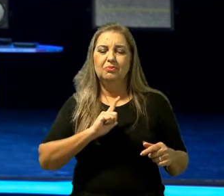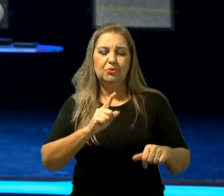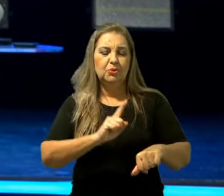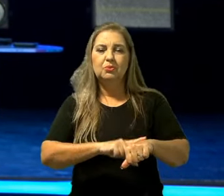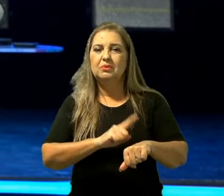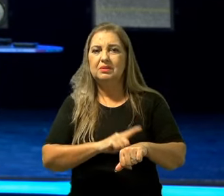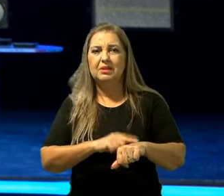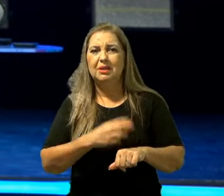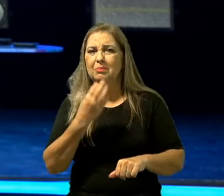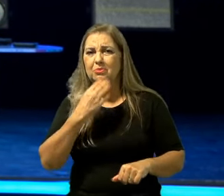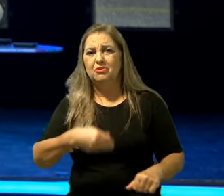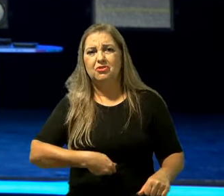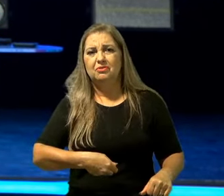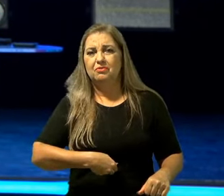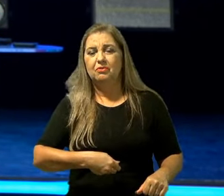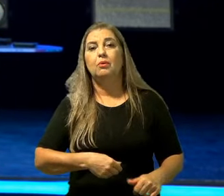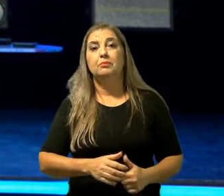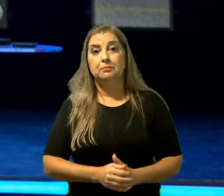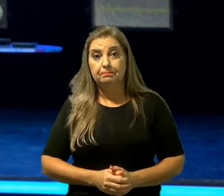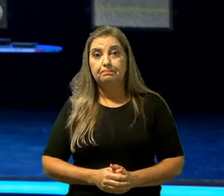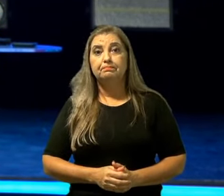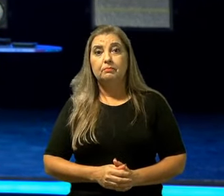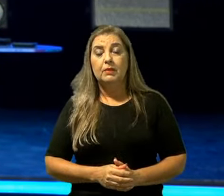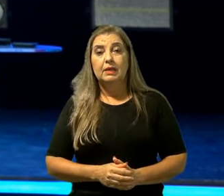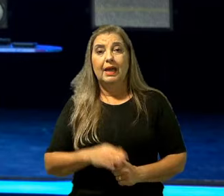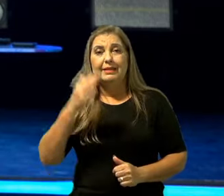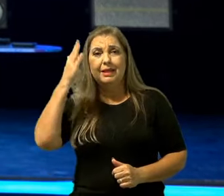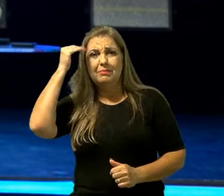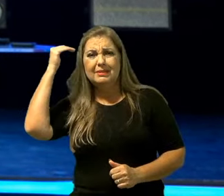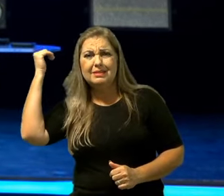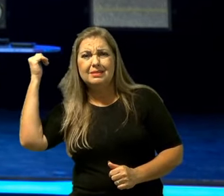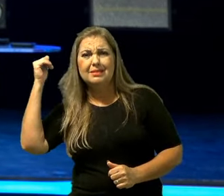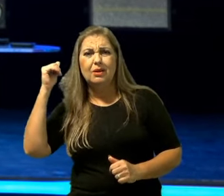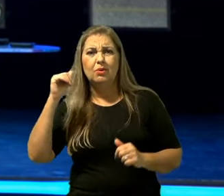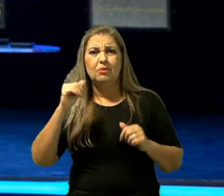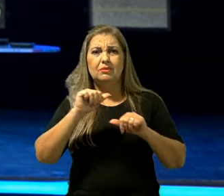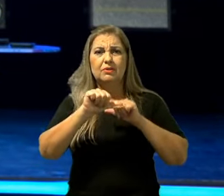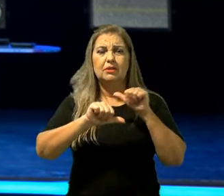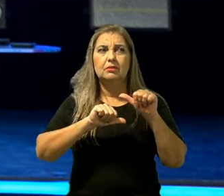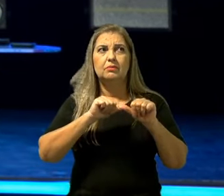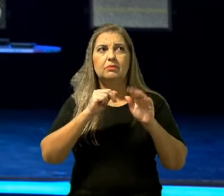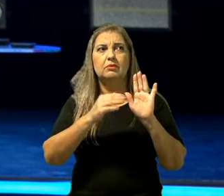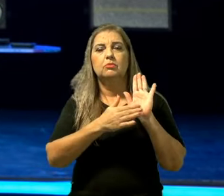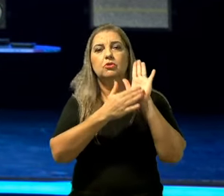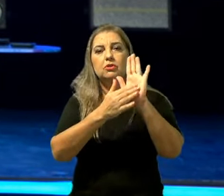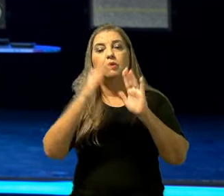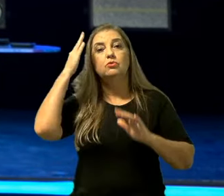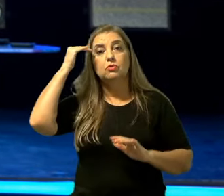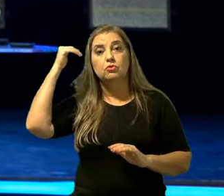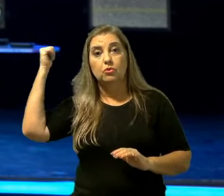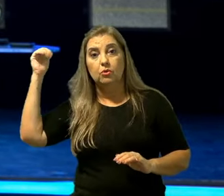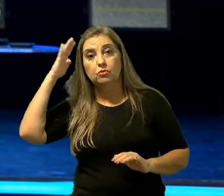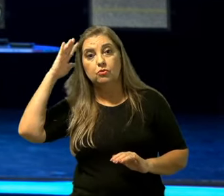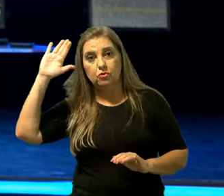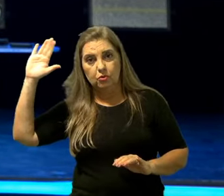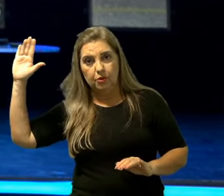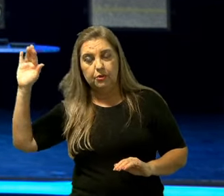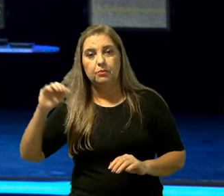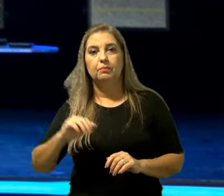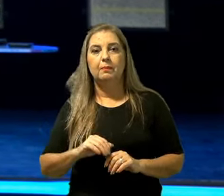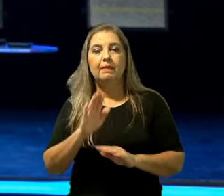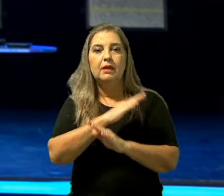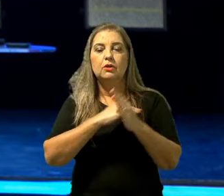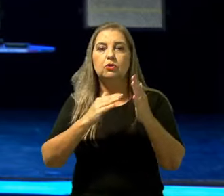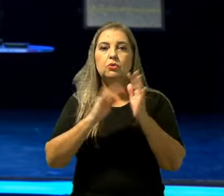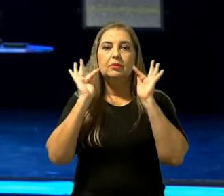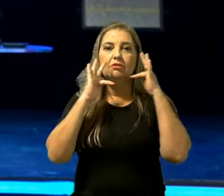causa dessa interpretação do sonho que ele teve, tal, e dessa administração, toda a família de José